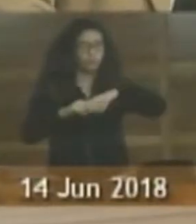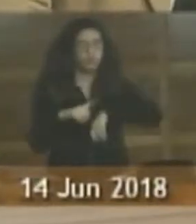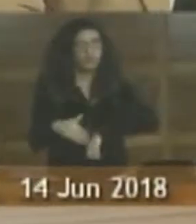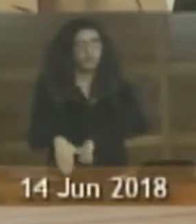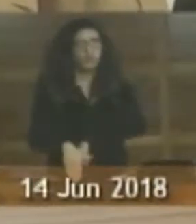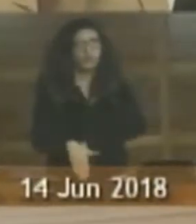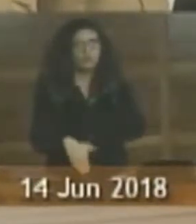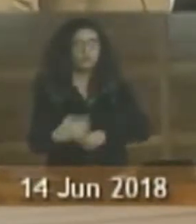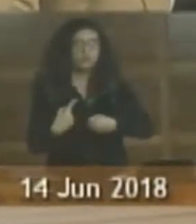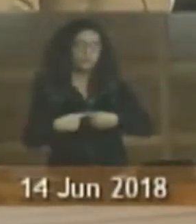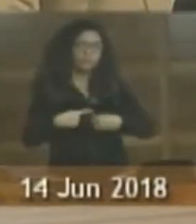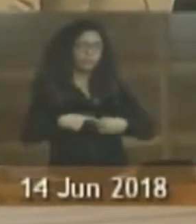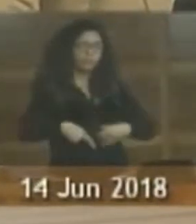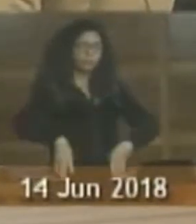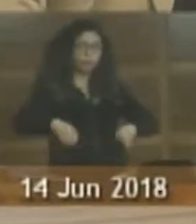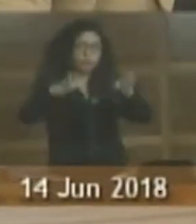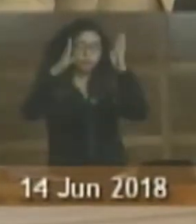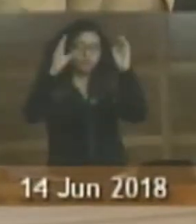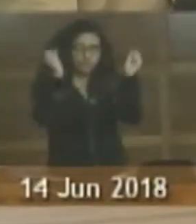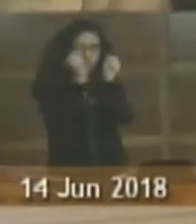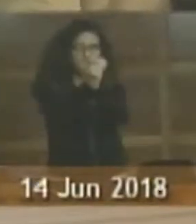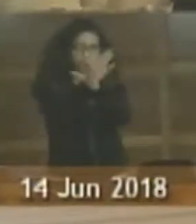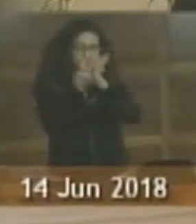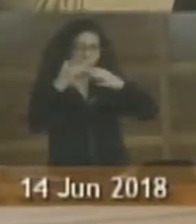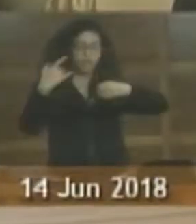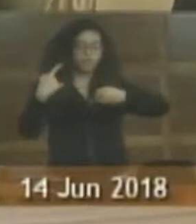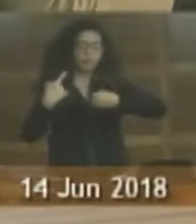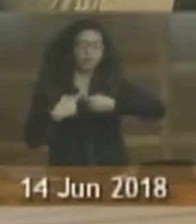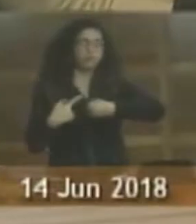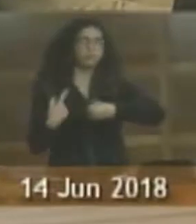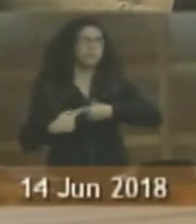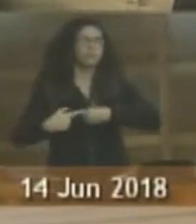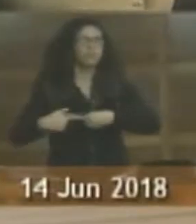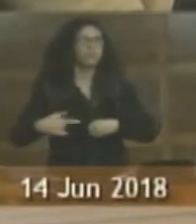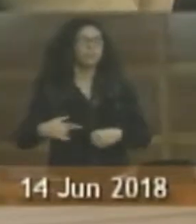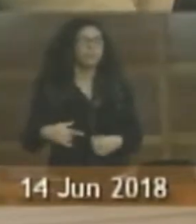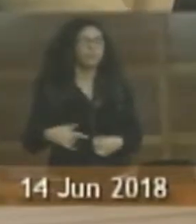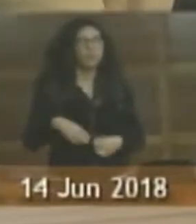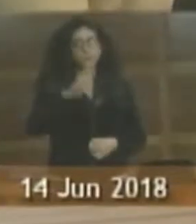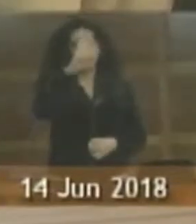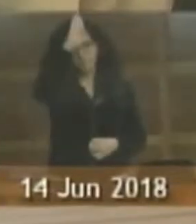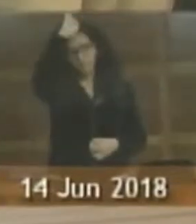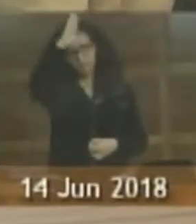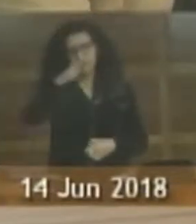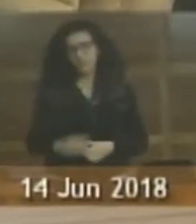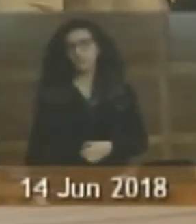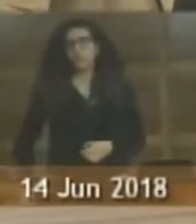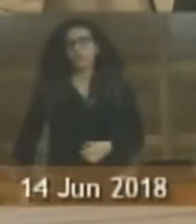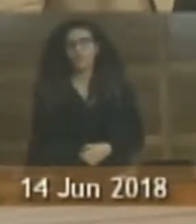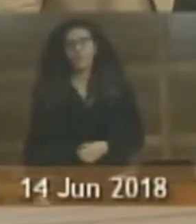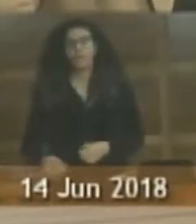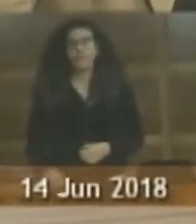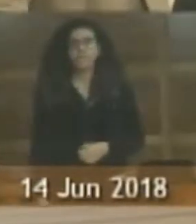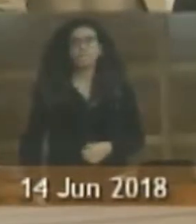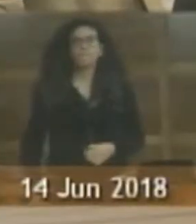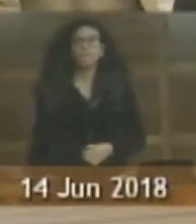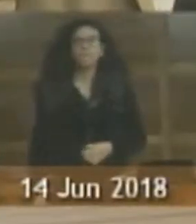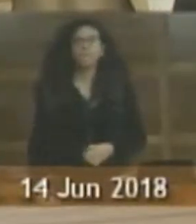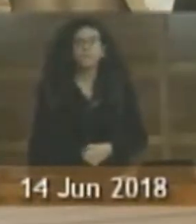Glória até a Marcenaria do Mineiro, na rua Prefeito João Gregório Galindo, bairro Balneário.